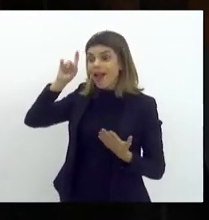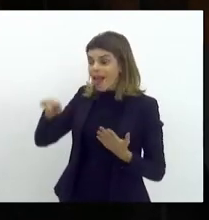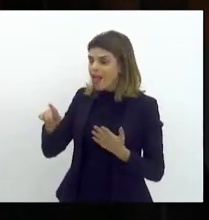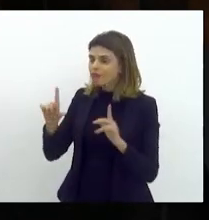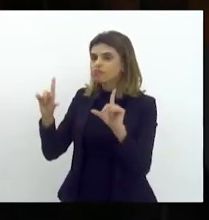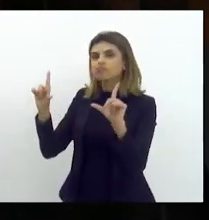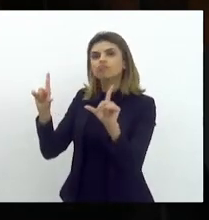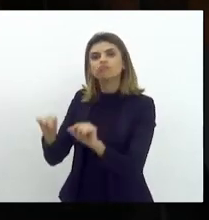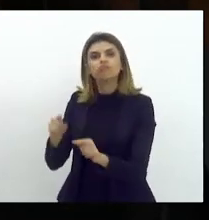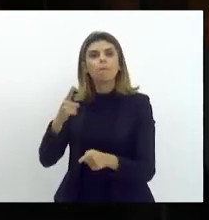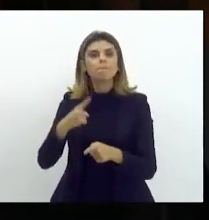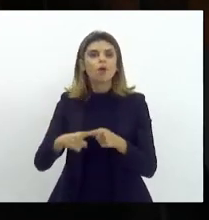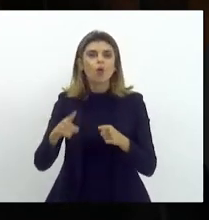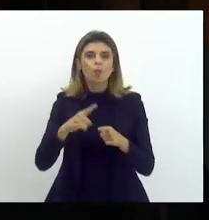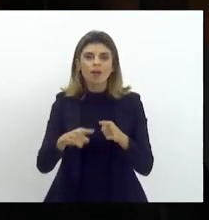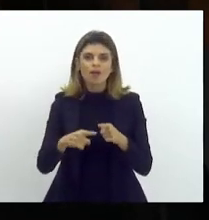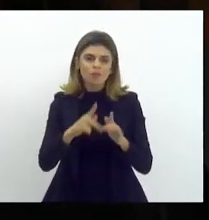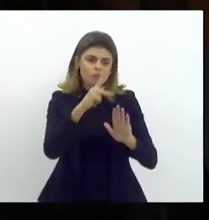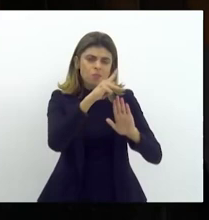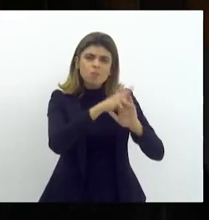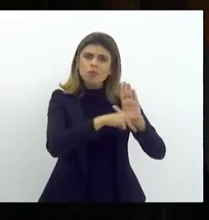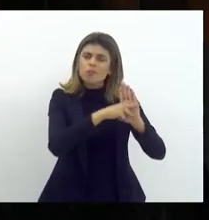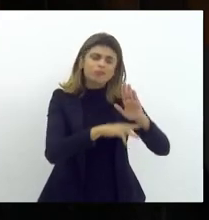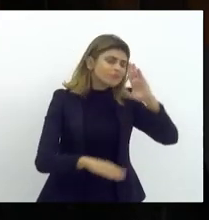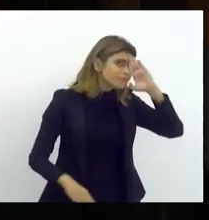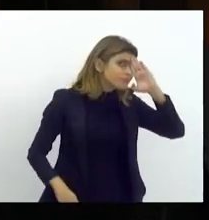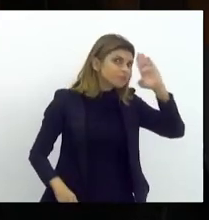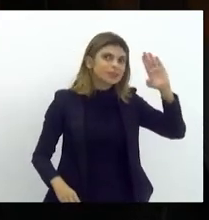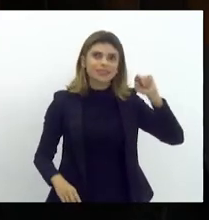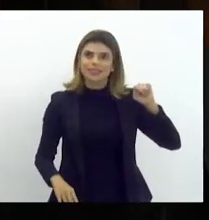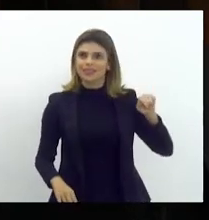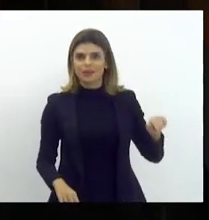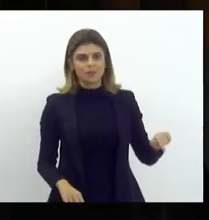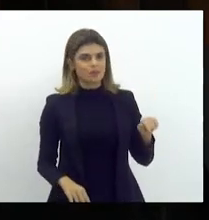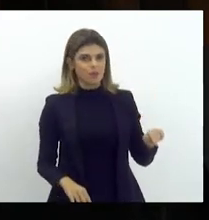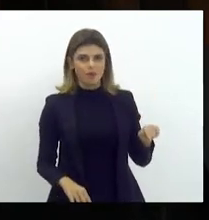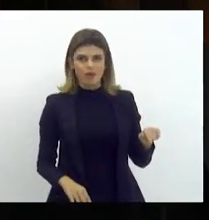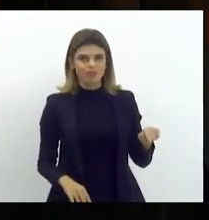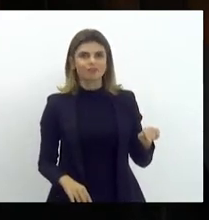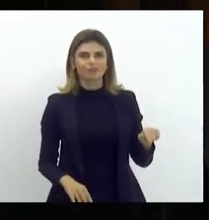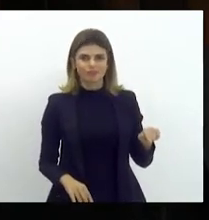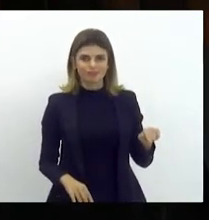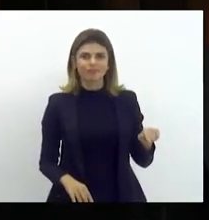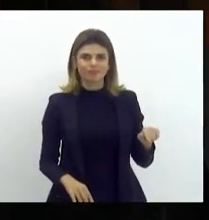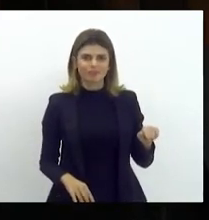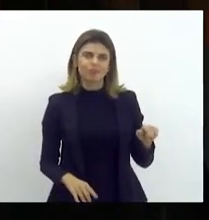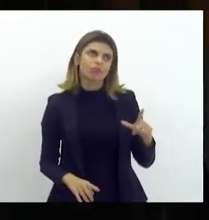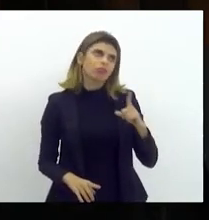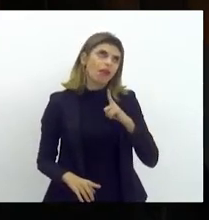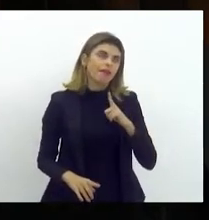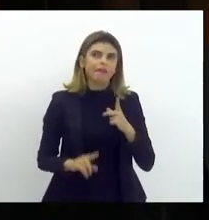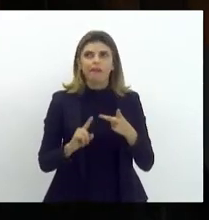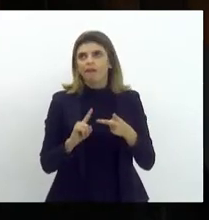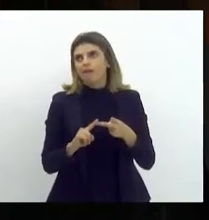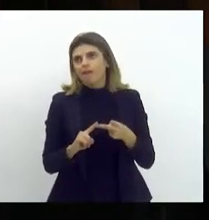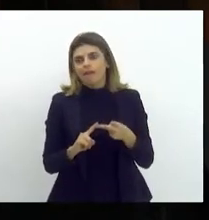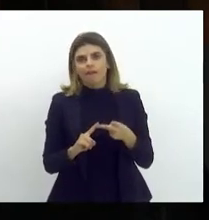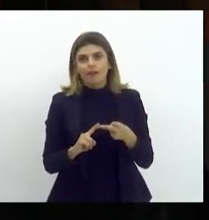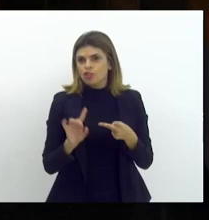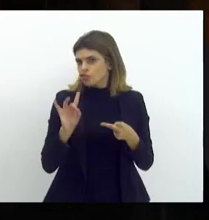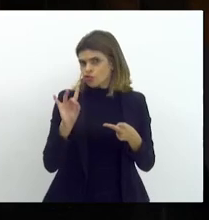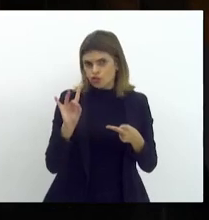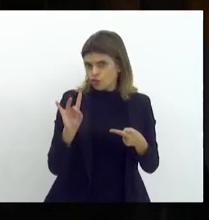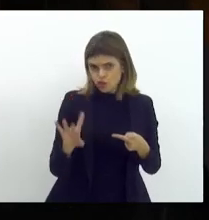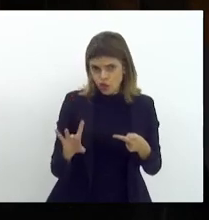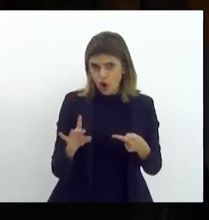de um pacote principalmente este que contém não